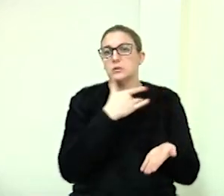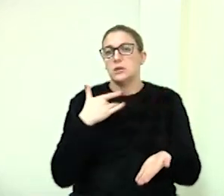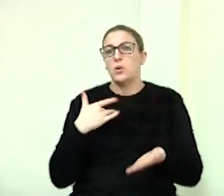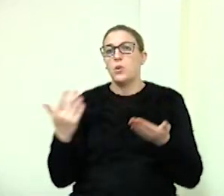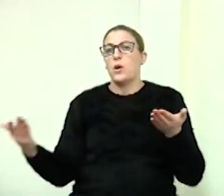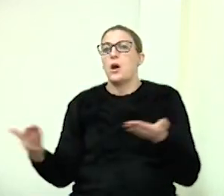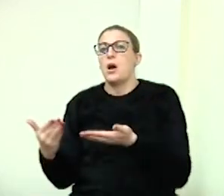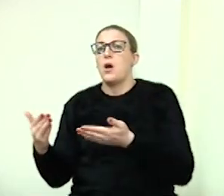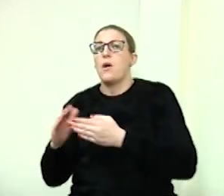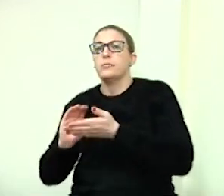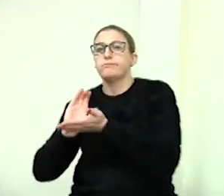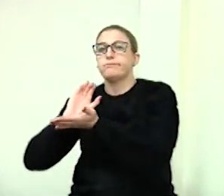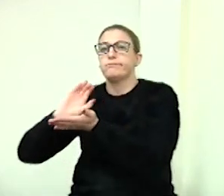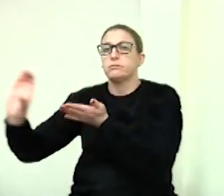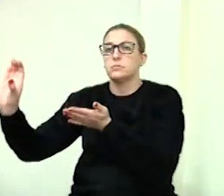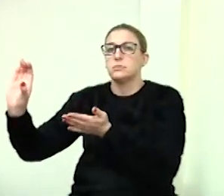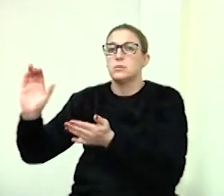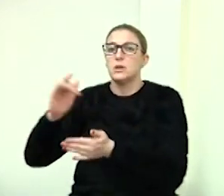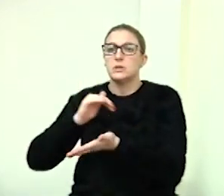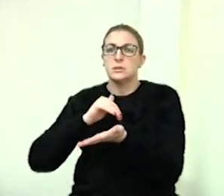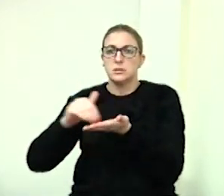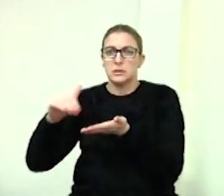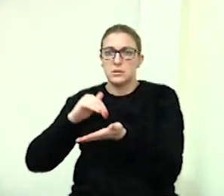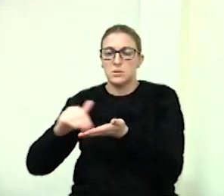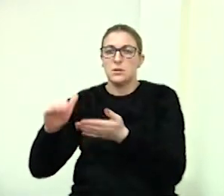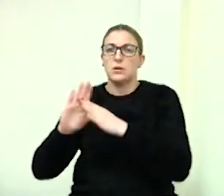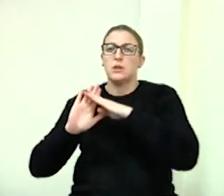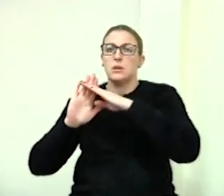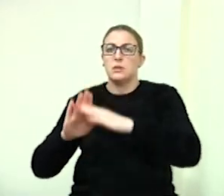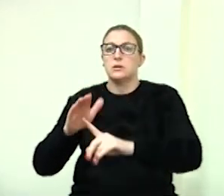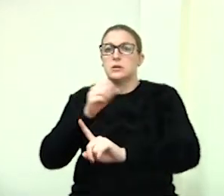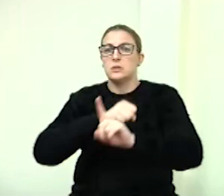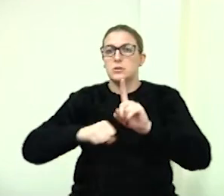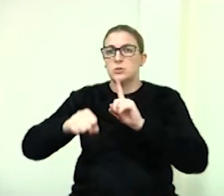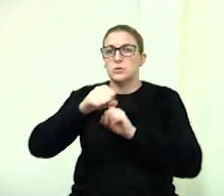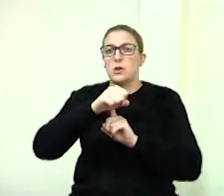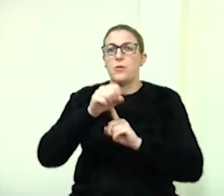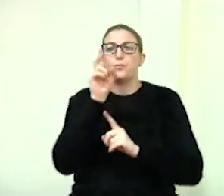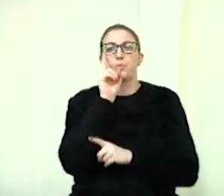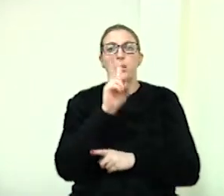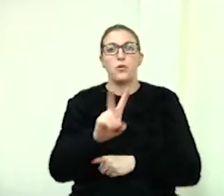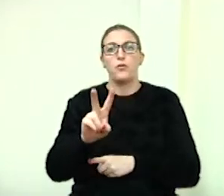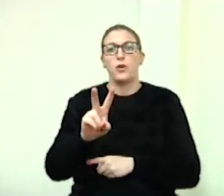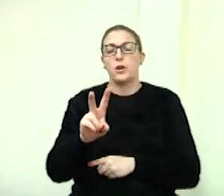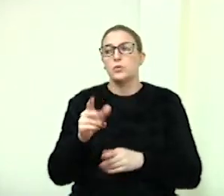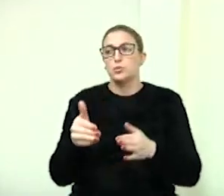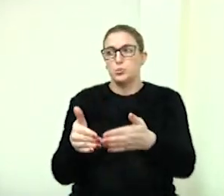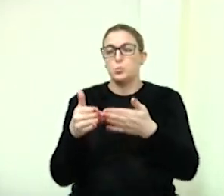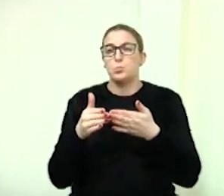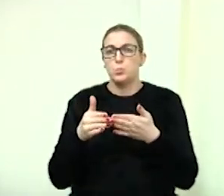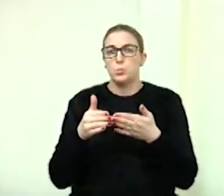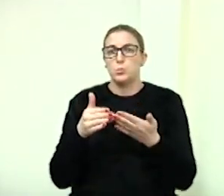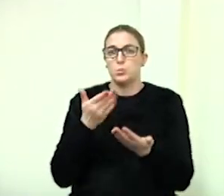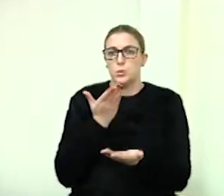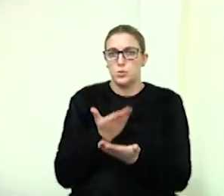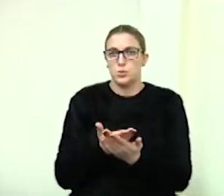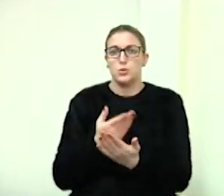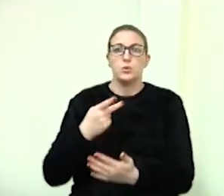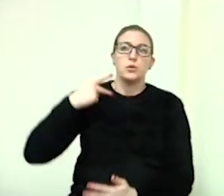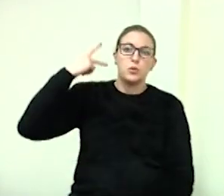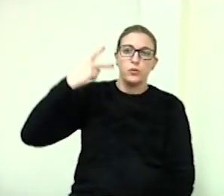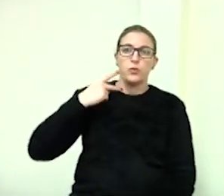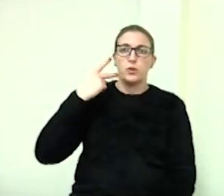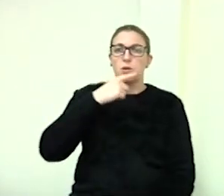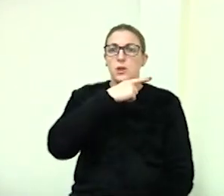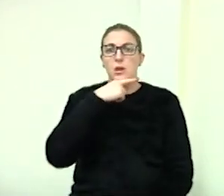requerimento. E vejo também o requerimento do vereador Araújo, e aqui já daria uma sugestão também, à mesa diretora, presidente,